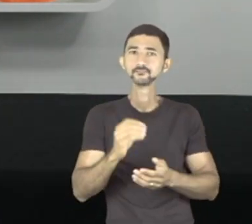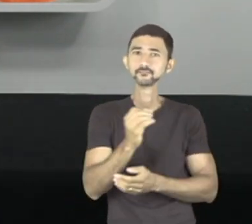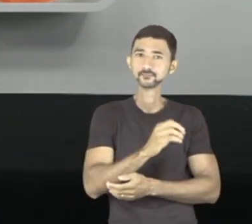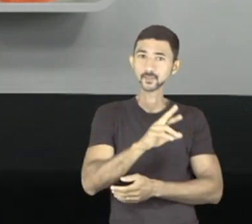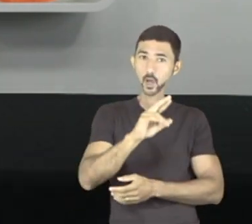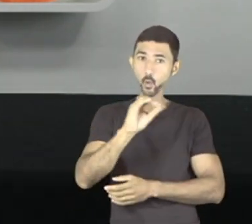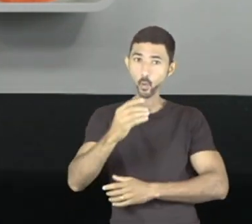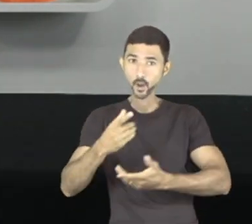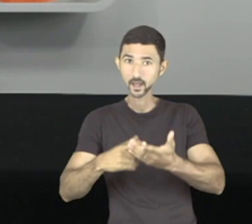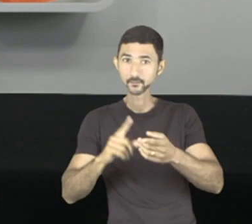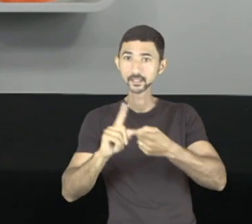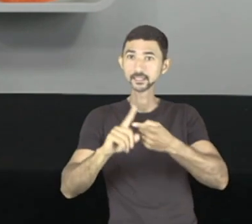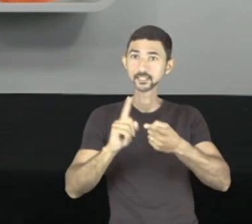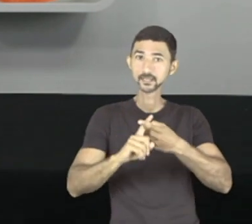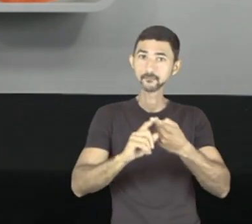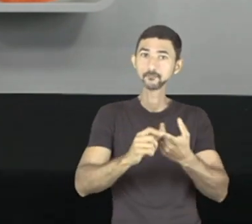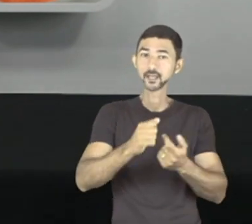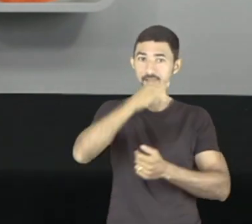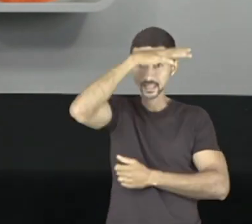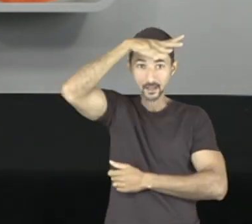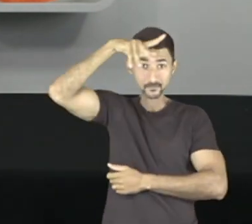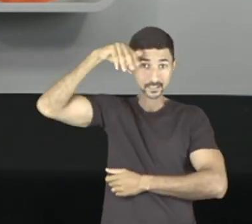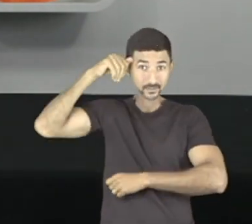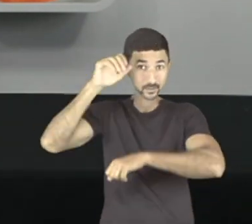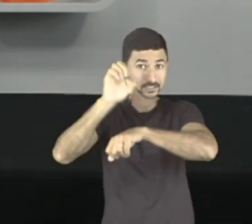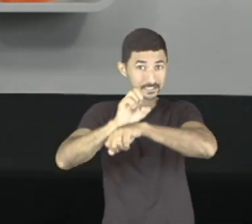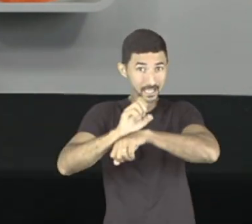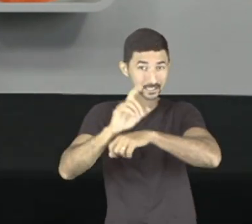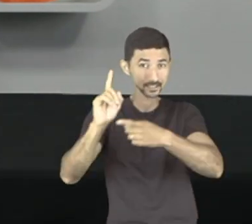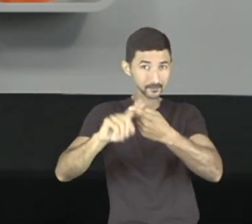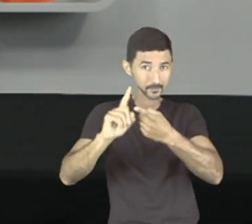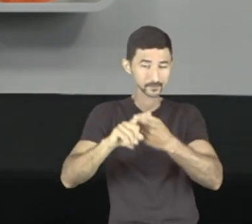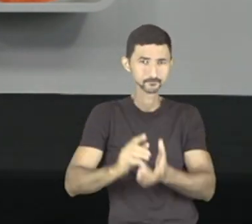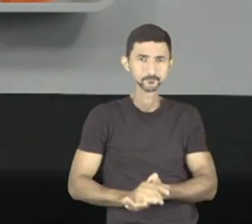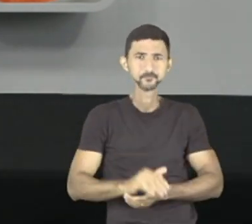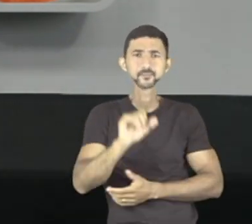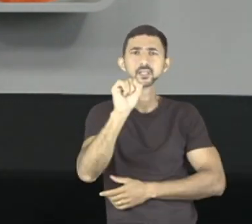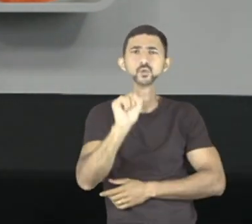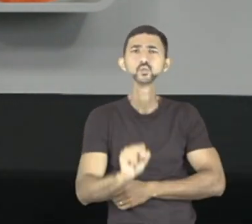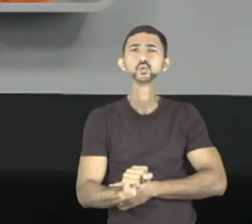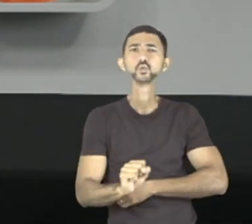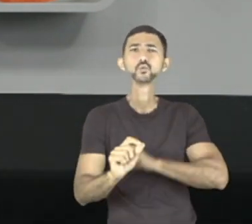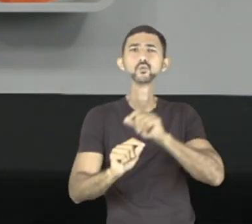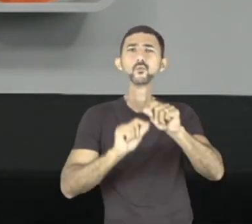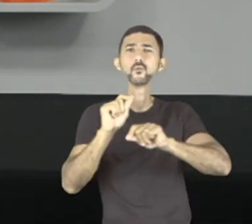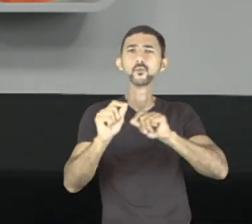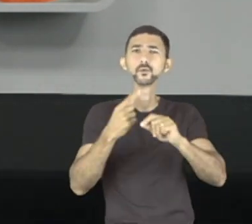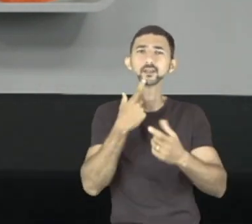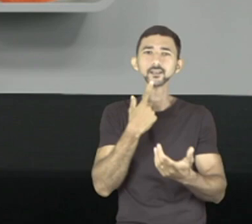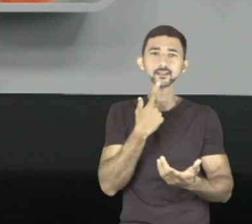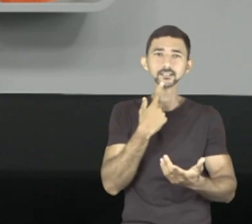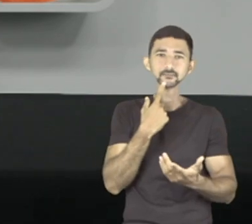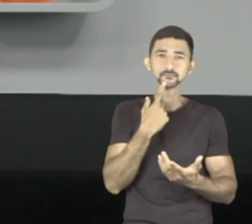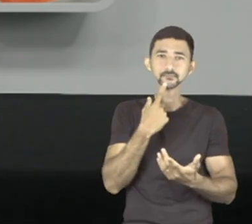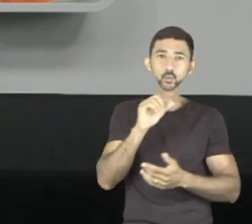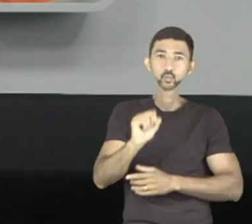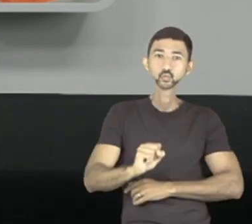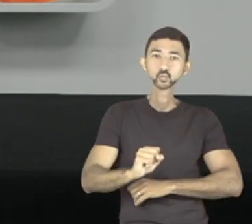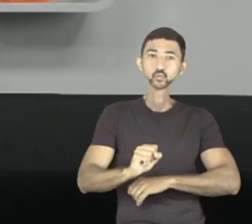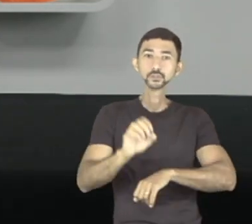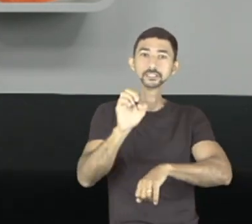Roraima e com o Amazonas, o estado do Amazonas. E lá ao sul, nós temos divisa com o estado